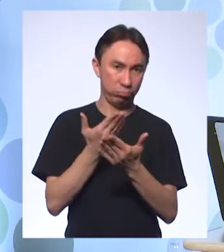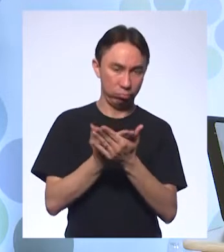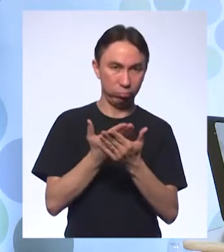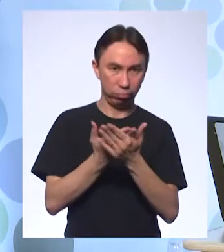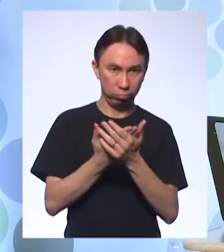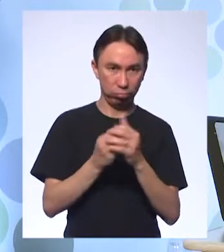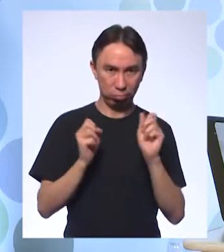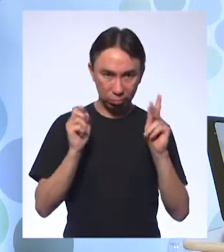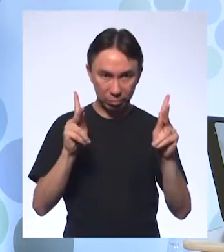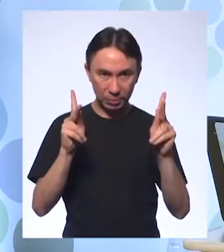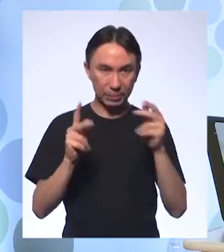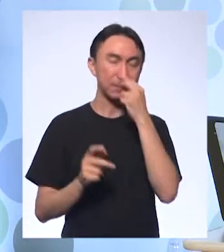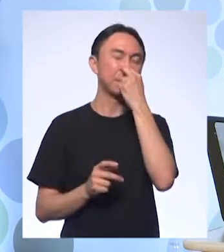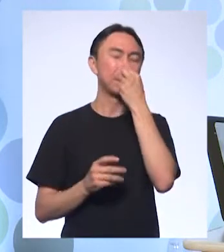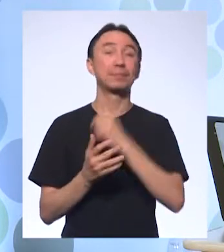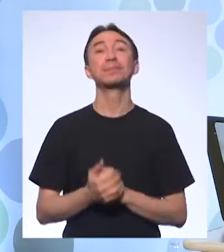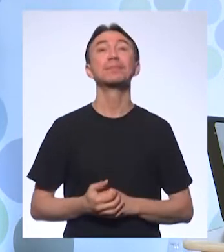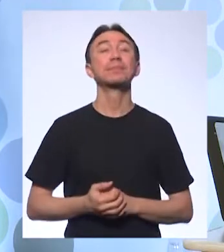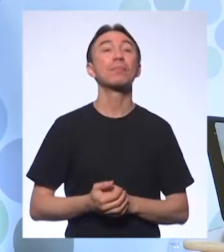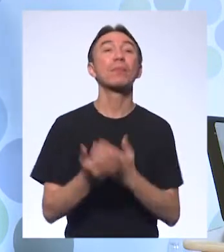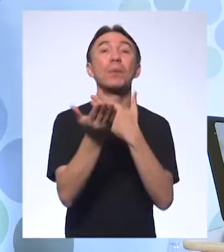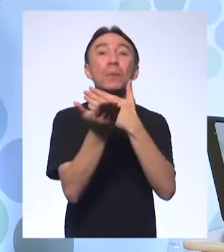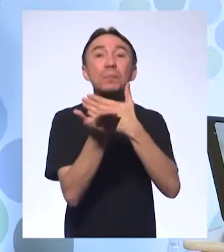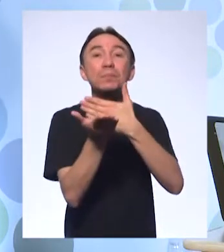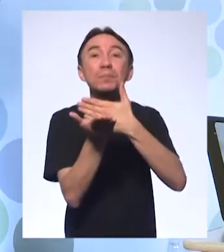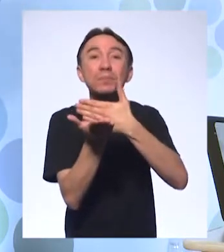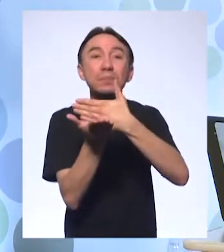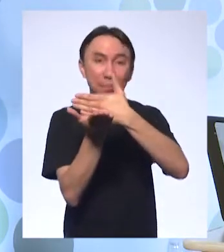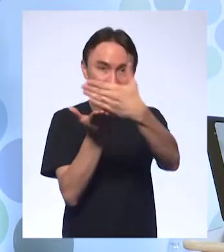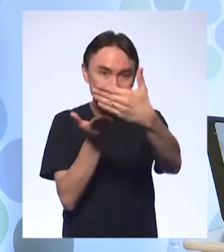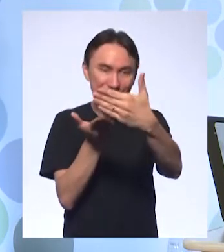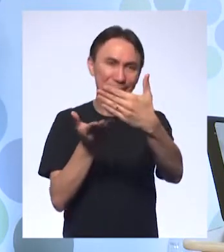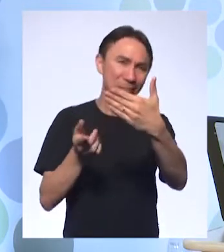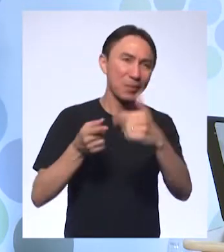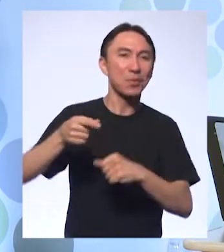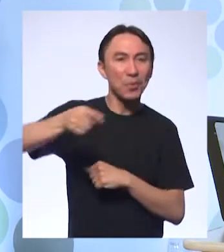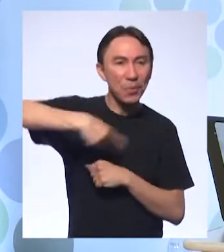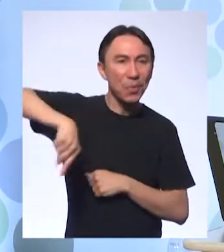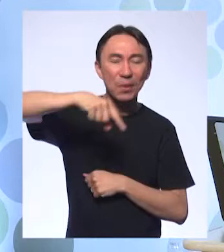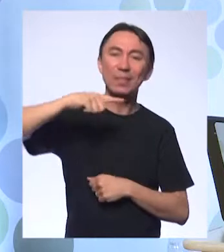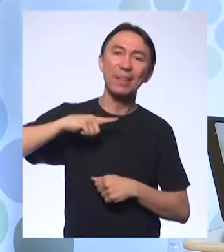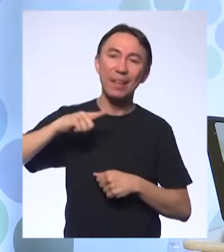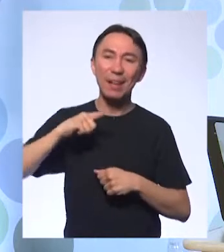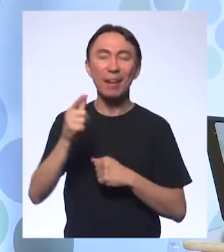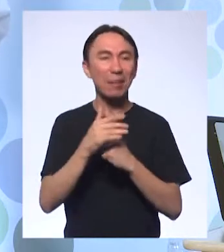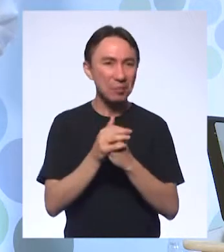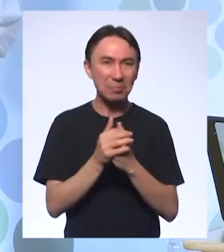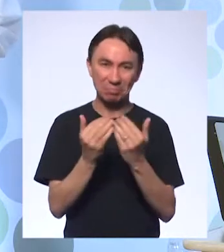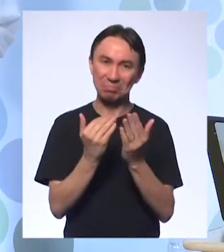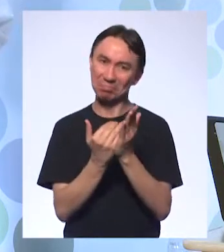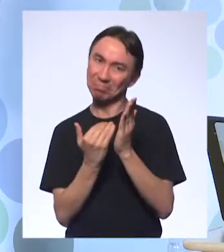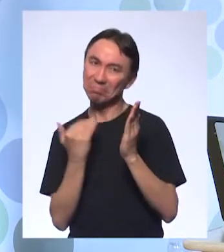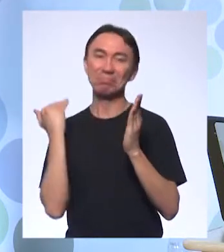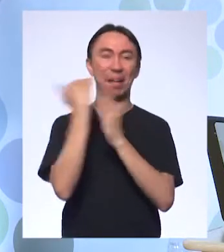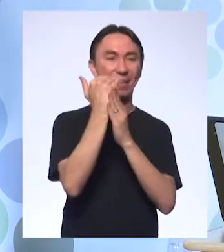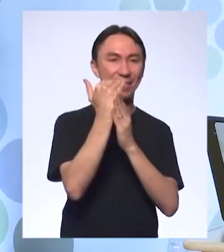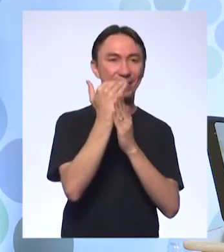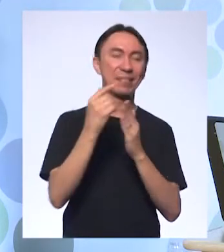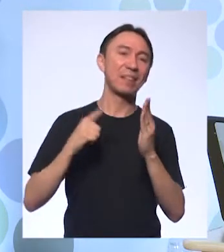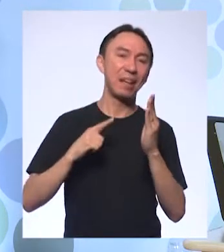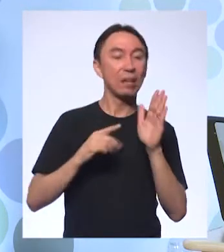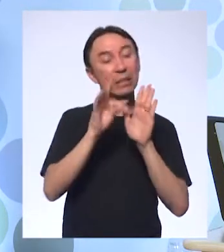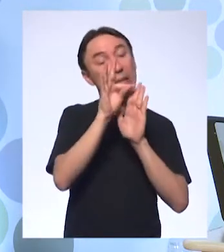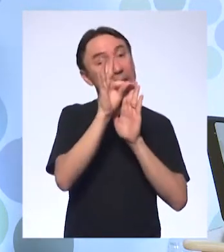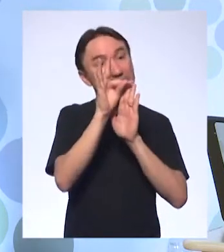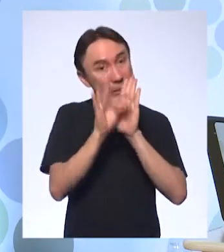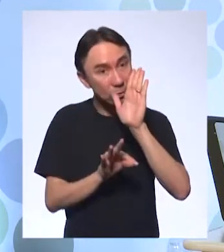Muito bem. Para começar, né, lógico, para a gente ter aquele up na aula, a gente vai ler um pequeno texto que